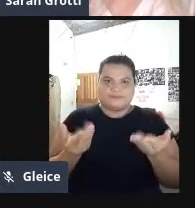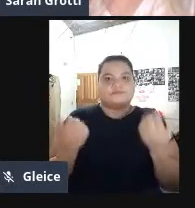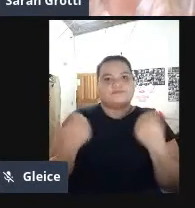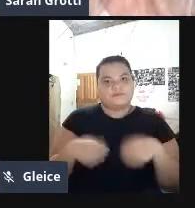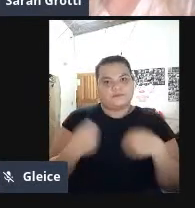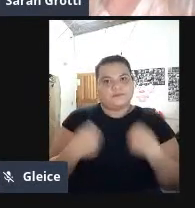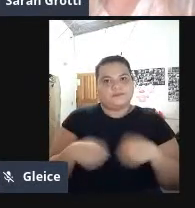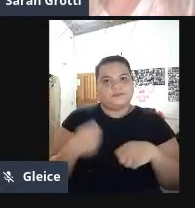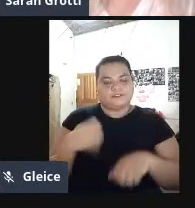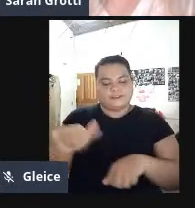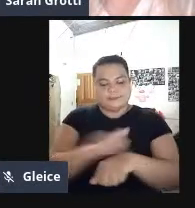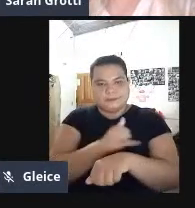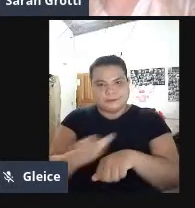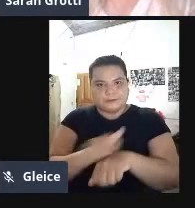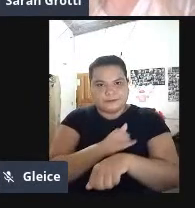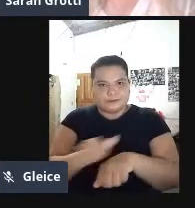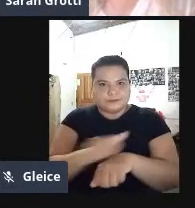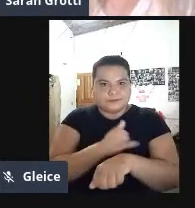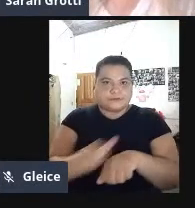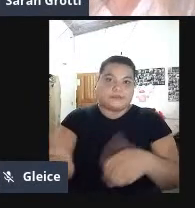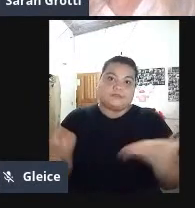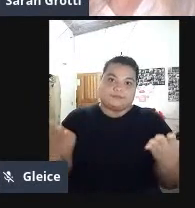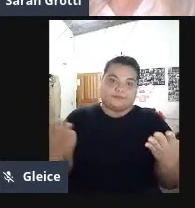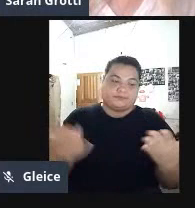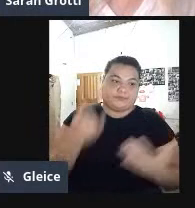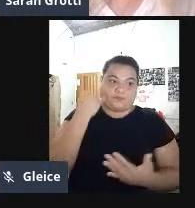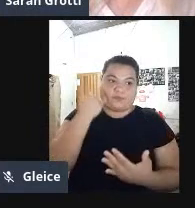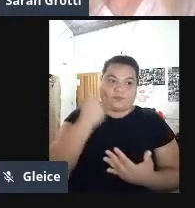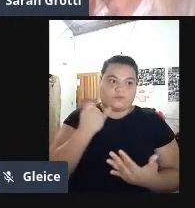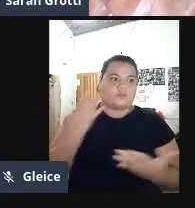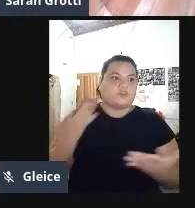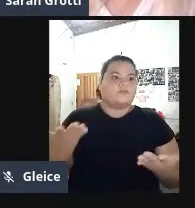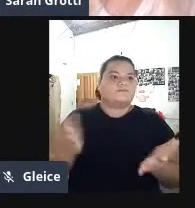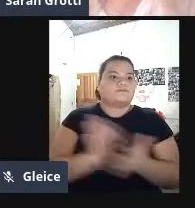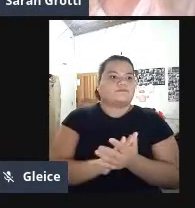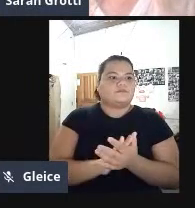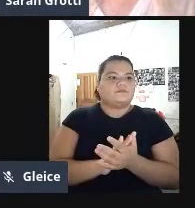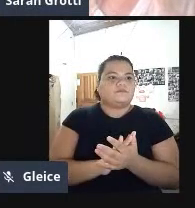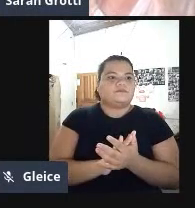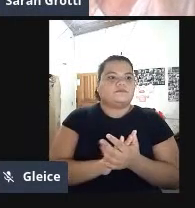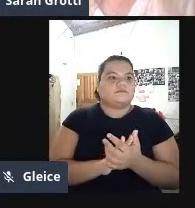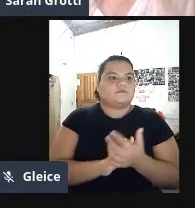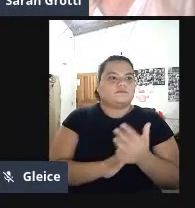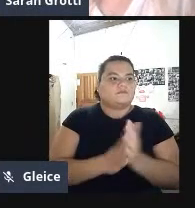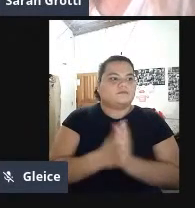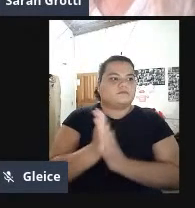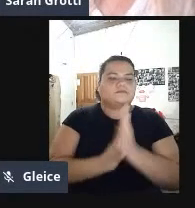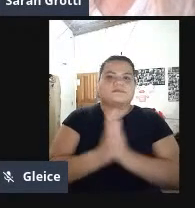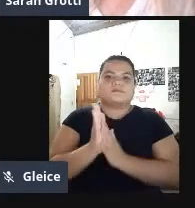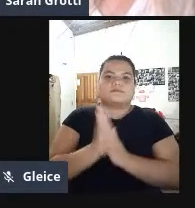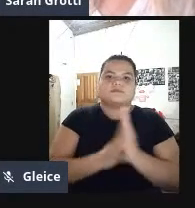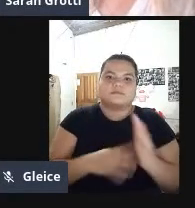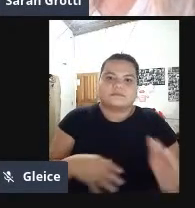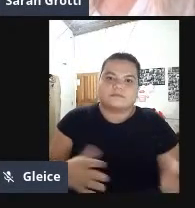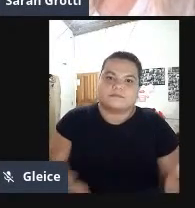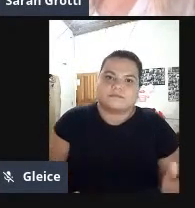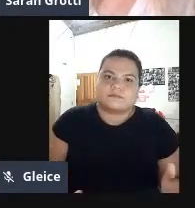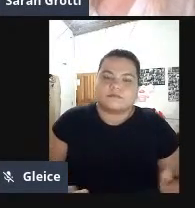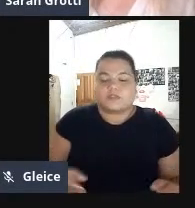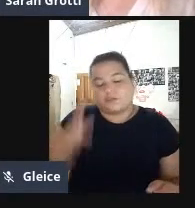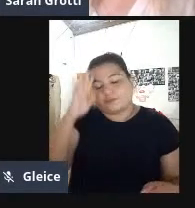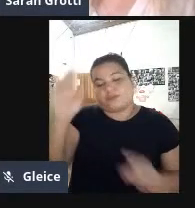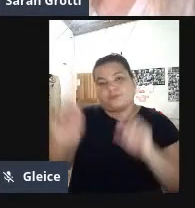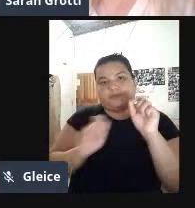algumas estratégias nutricionais, que a gente chama, né? Entre elas, tá mais para frente. Uma das principais é